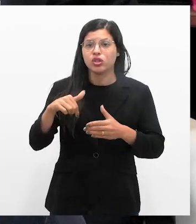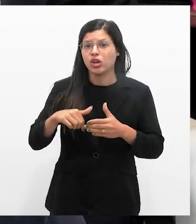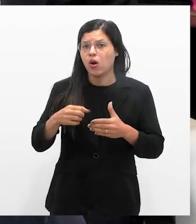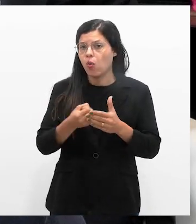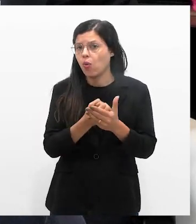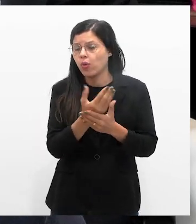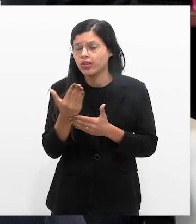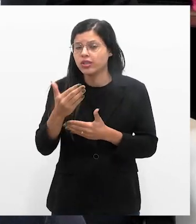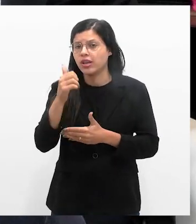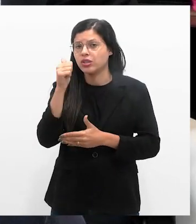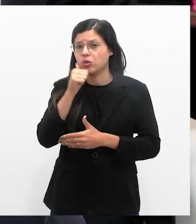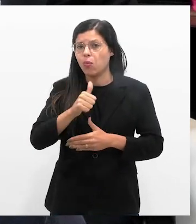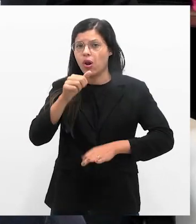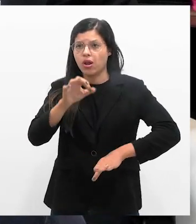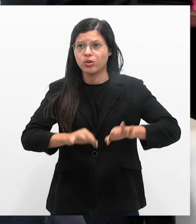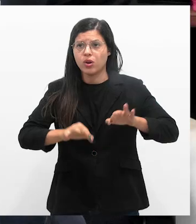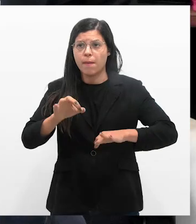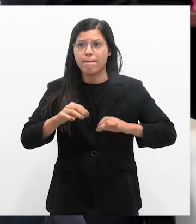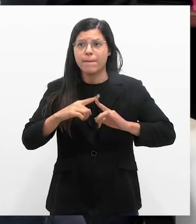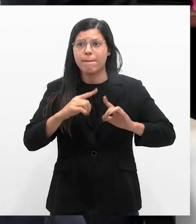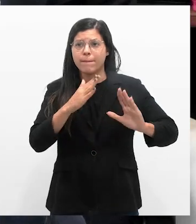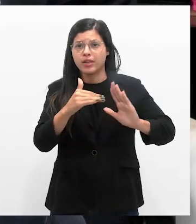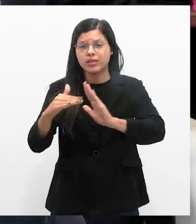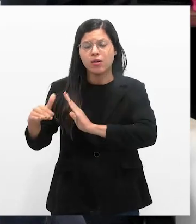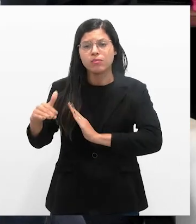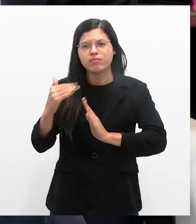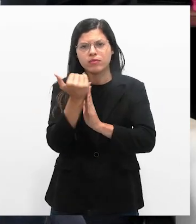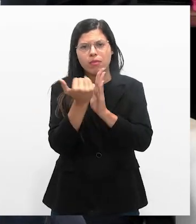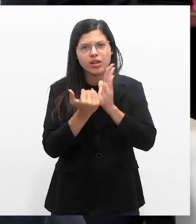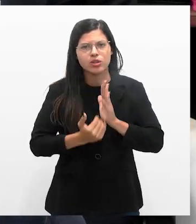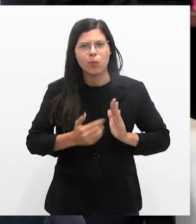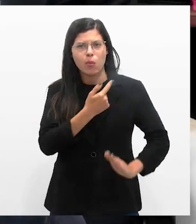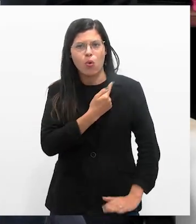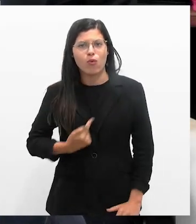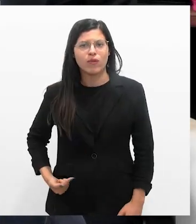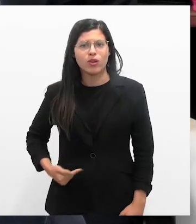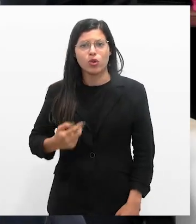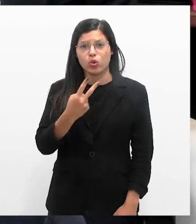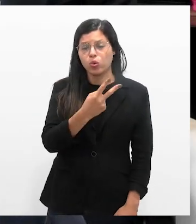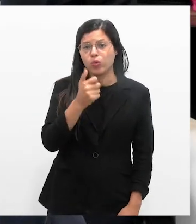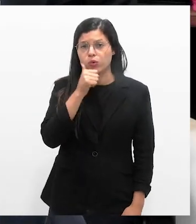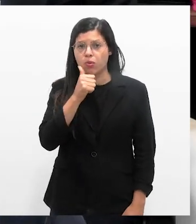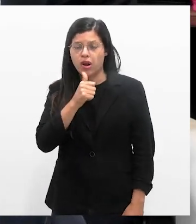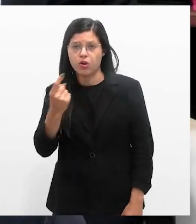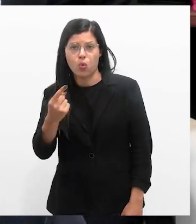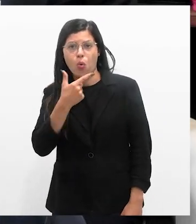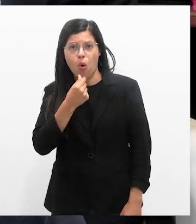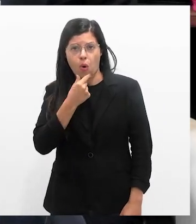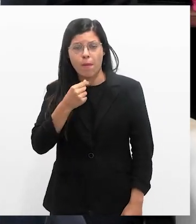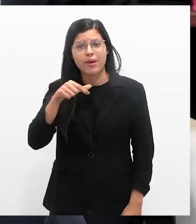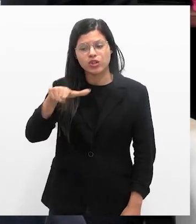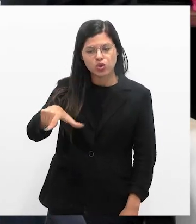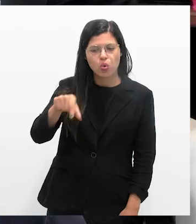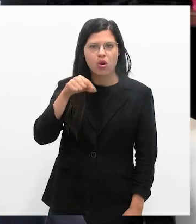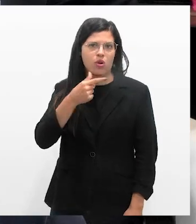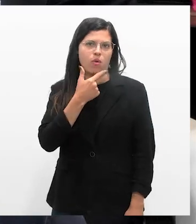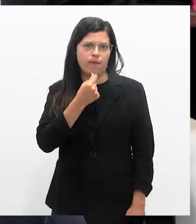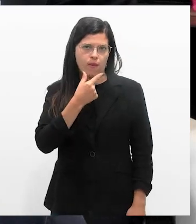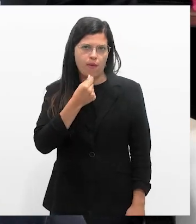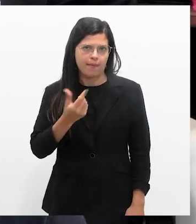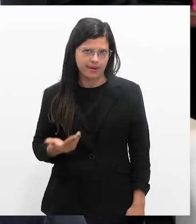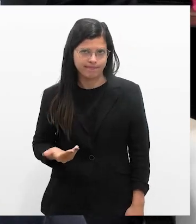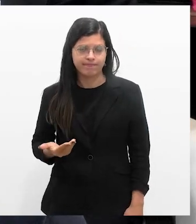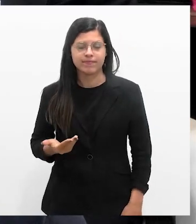primeira instância. Mas você mandava uma lista para os governadores, 2 mulheres e um homem, pergunta quem eles nomeavam. O homem. O homem. A gente fez